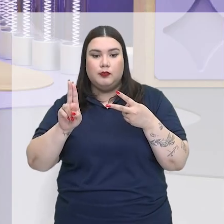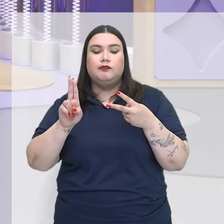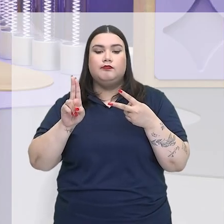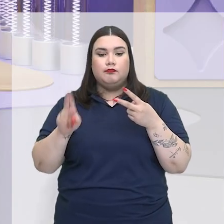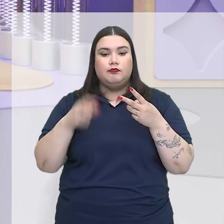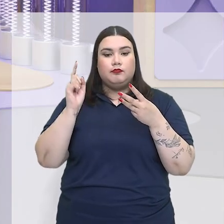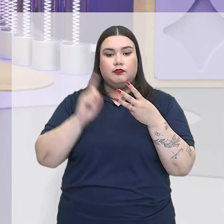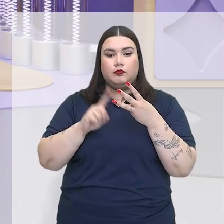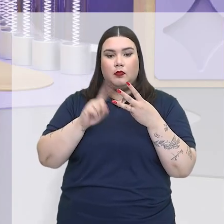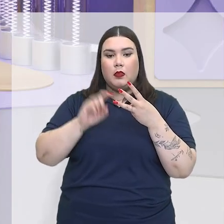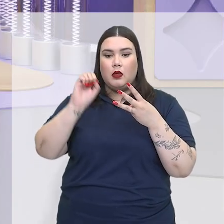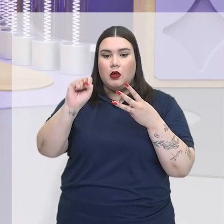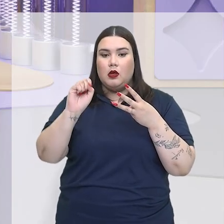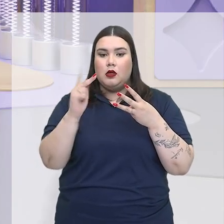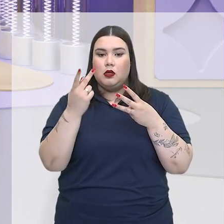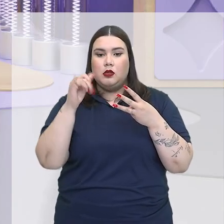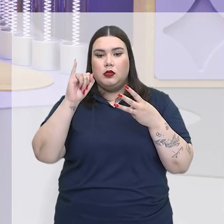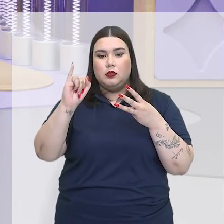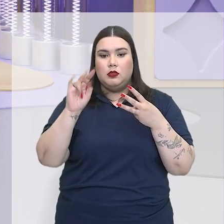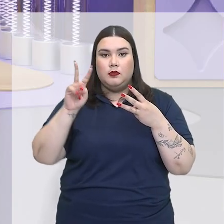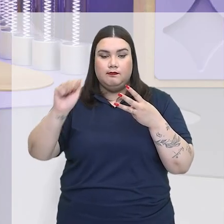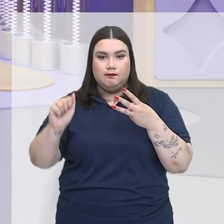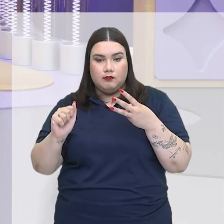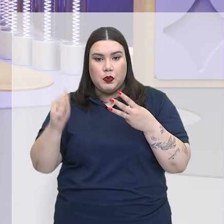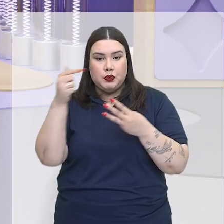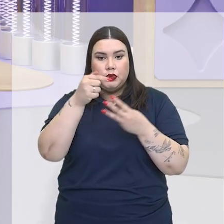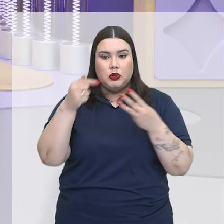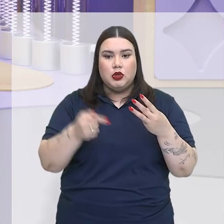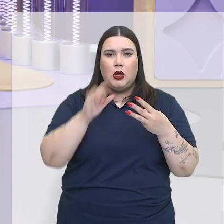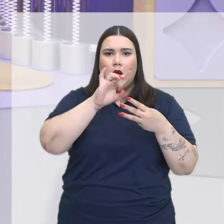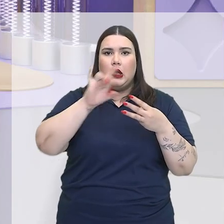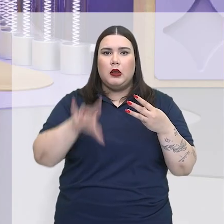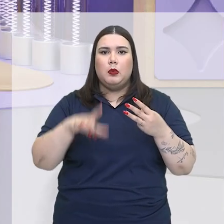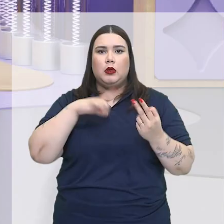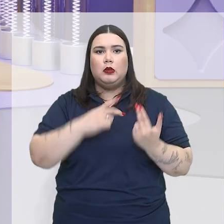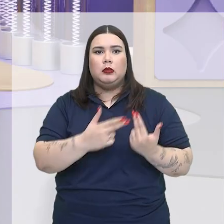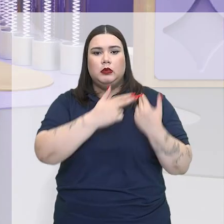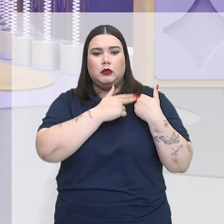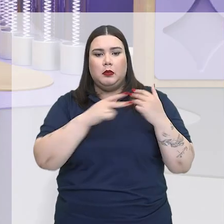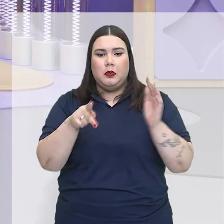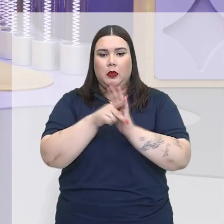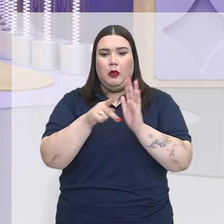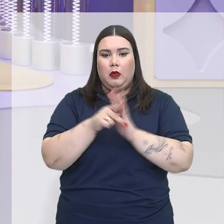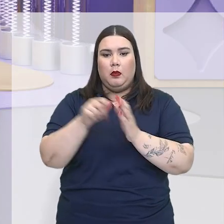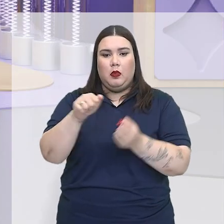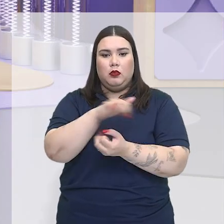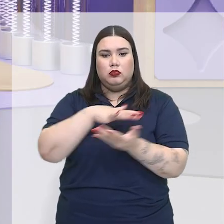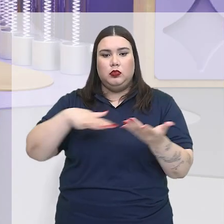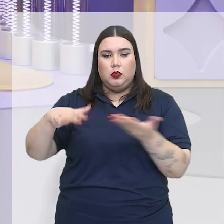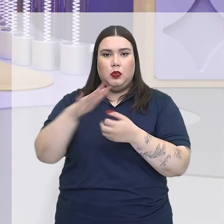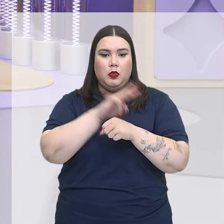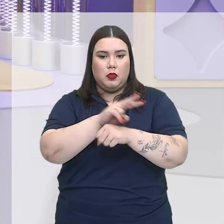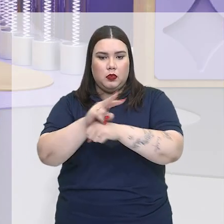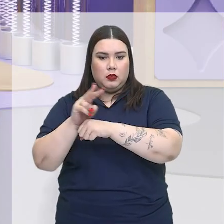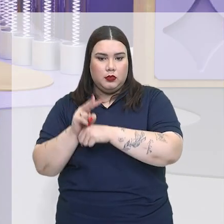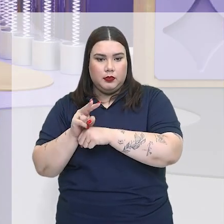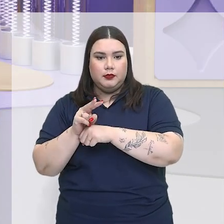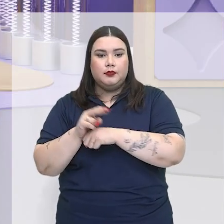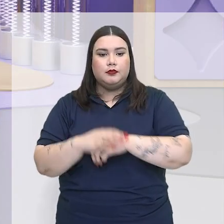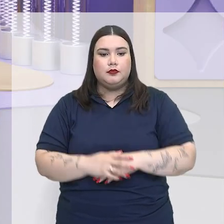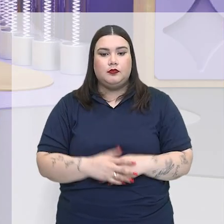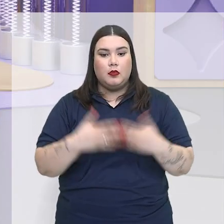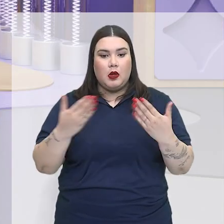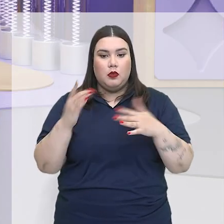que preserva a ordem do cosmos. E Shiva, que é o destruidor, que encerra ciclos para que novos possam